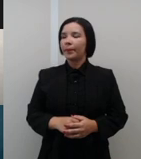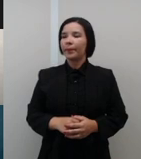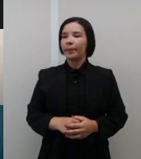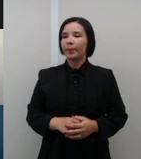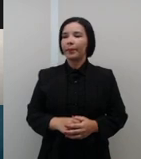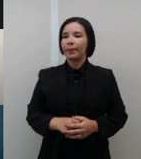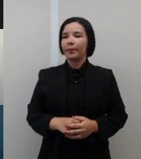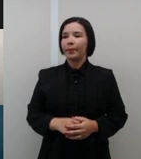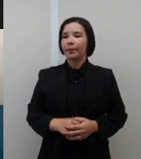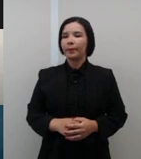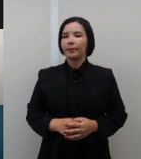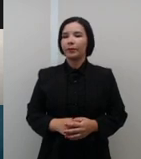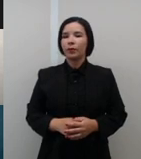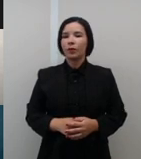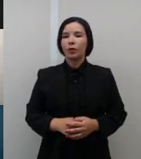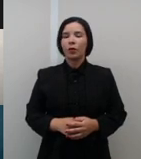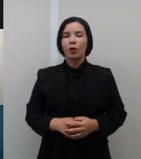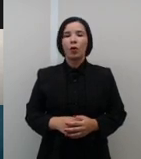Murilo.